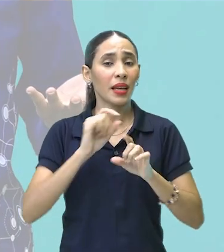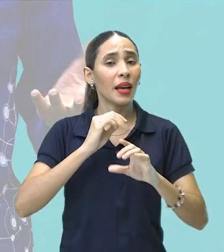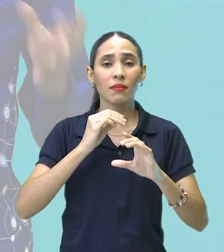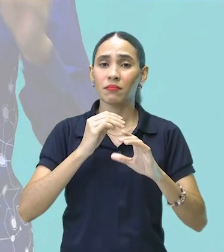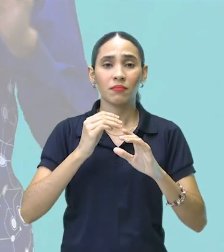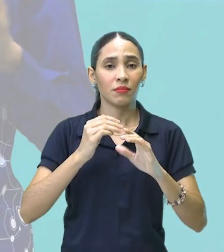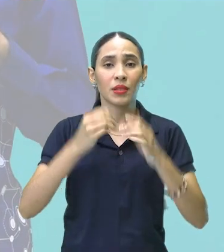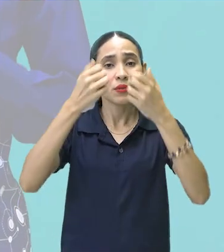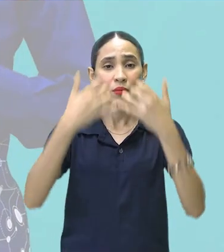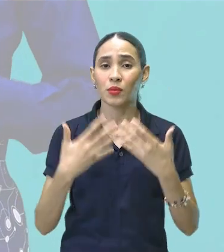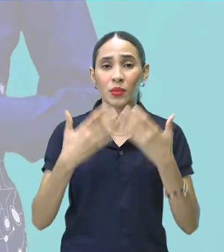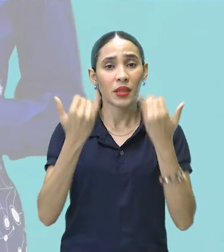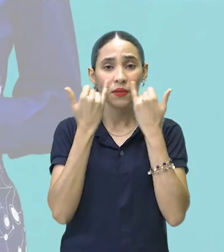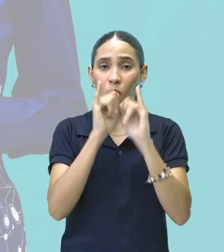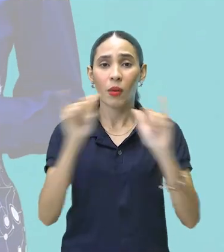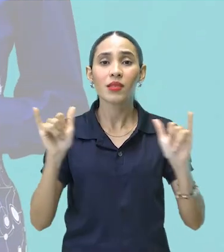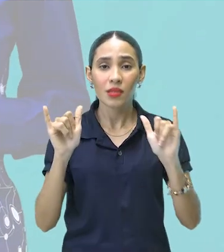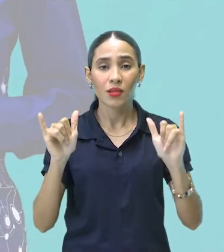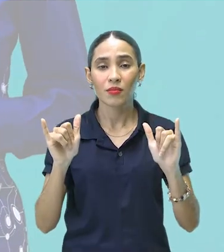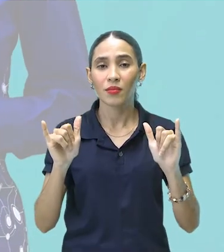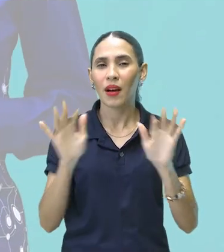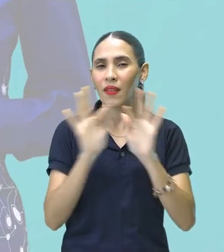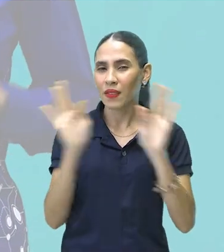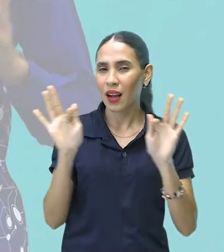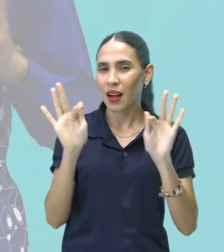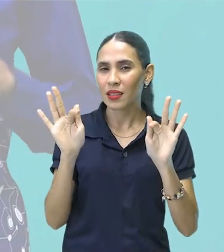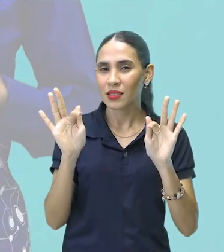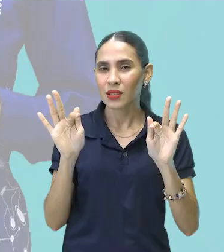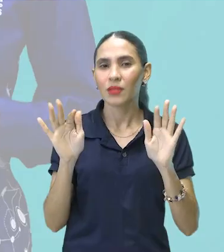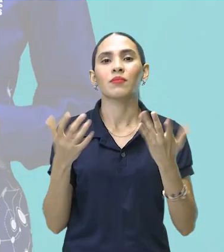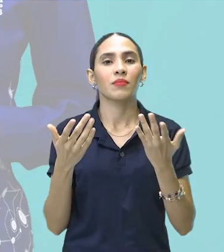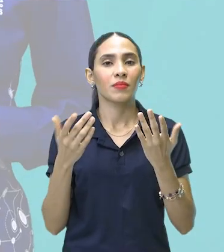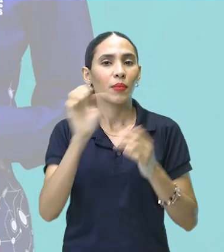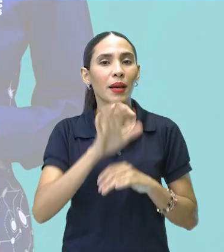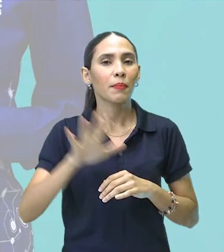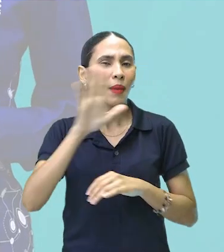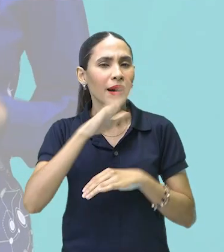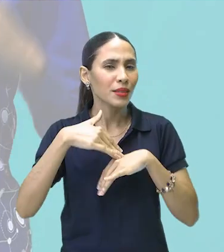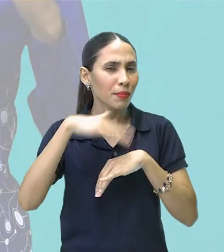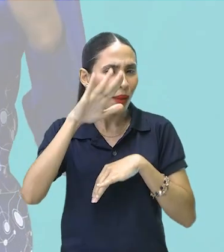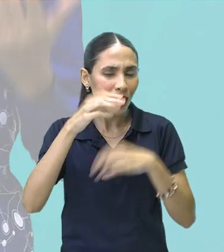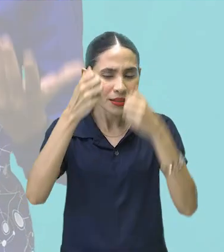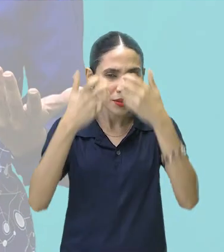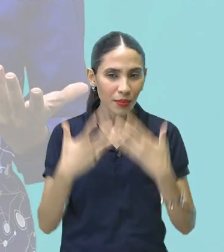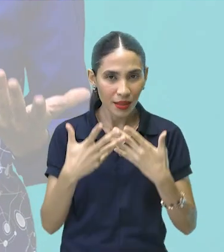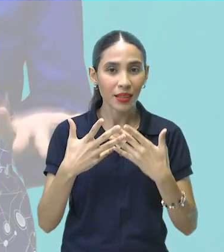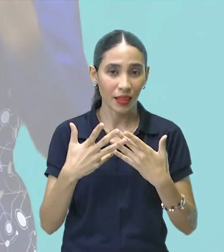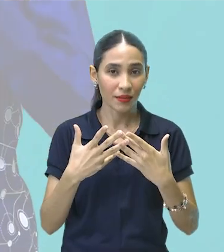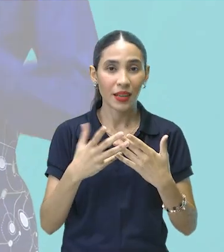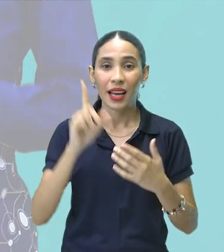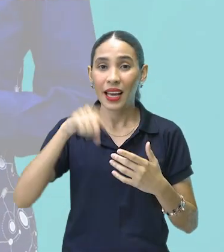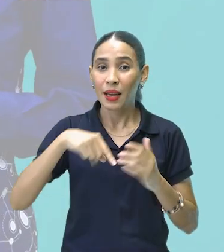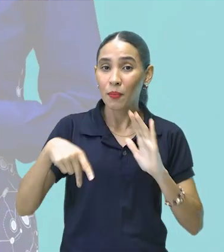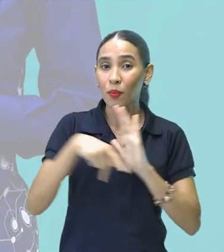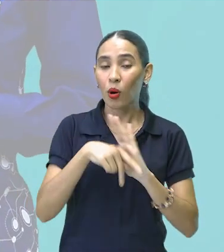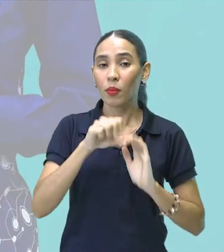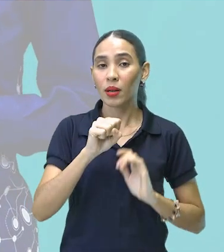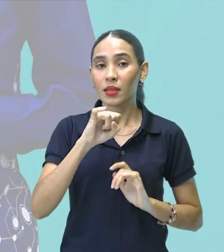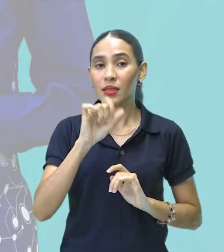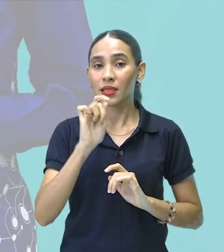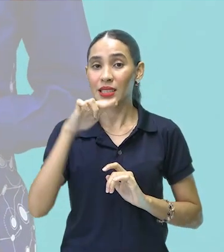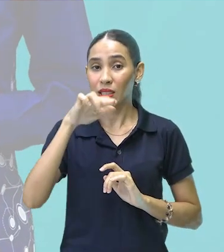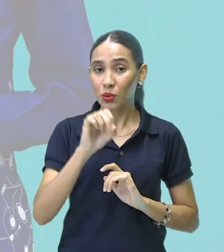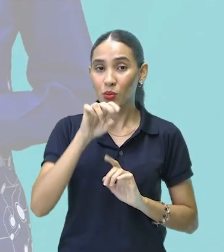mensagem. Aquela velha frase, uma imagem fala mais do que 1000 palavras, vem do signo, o olhar